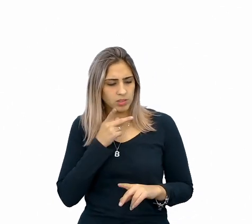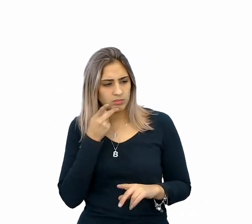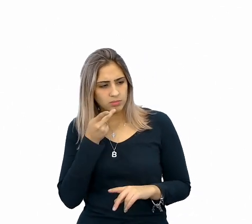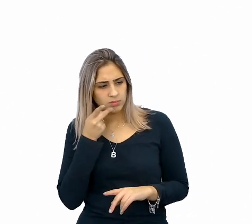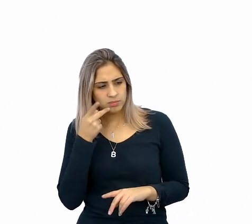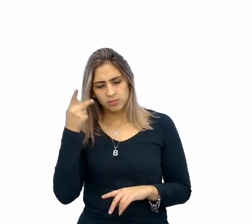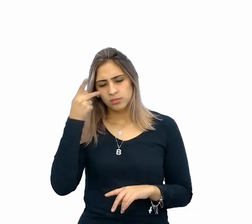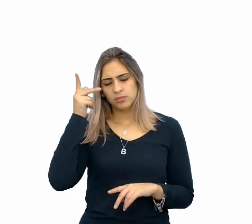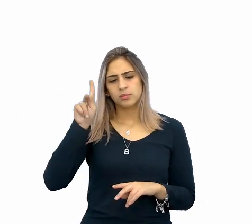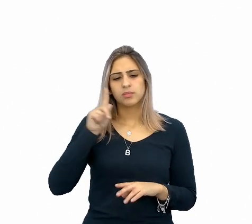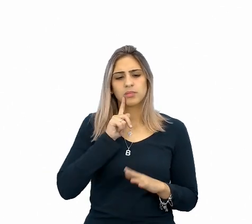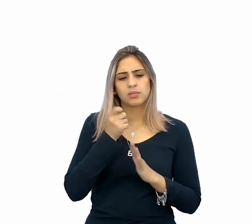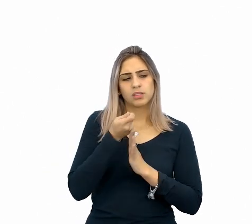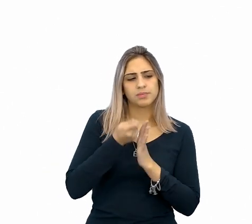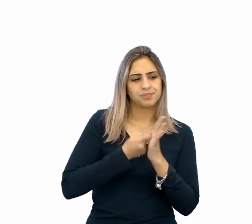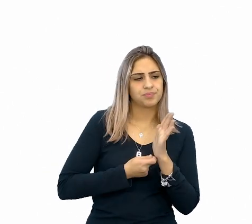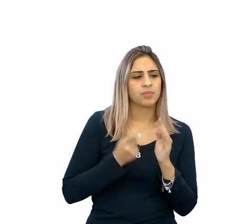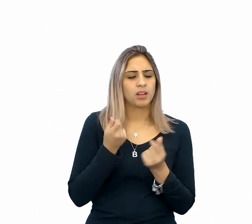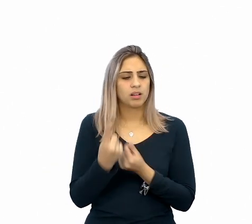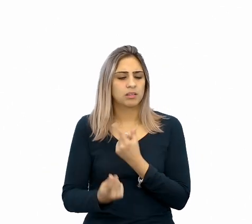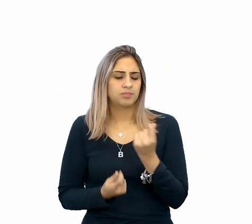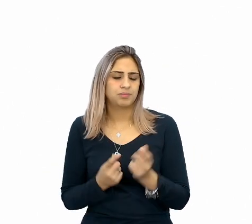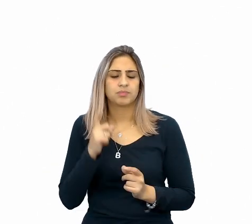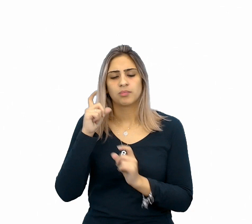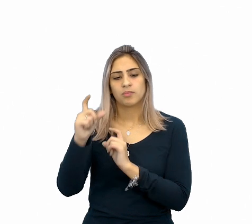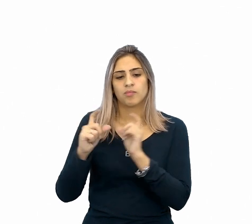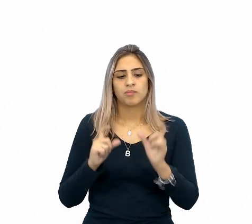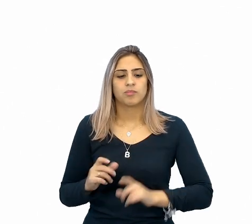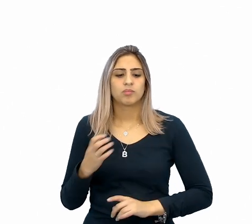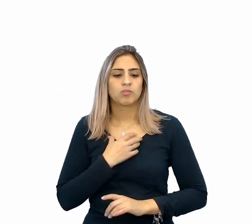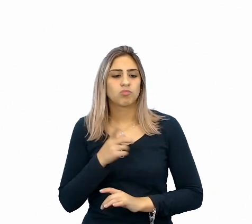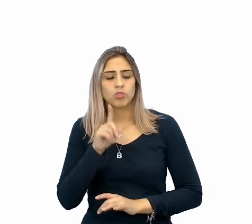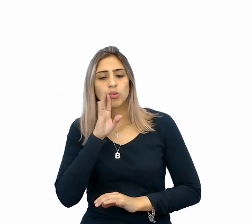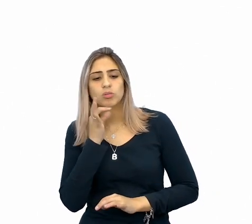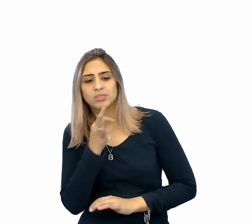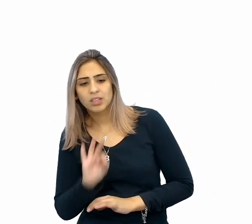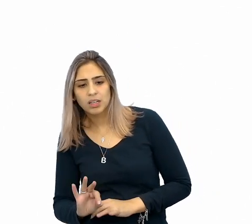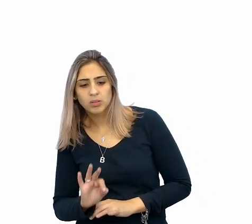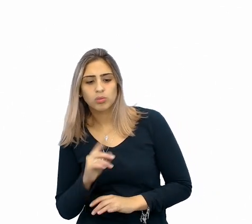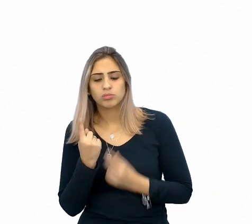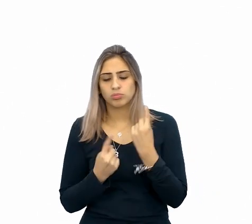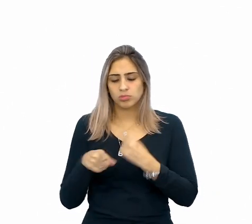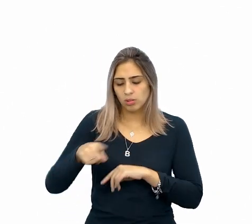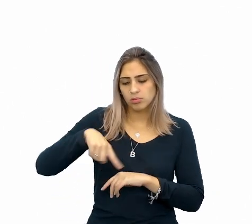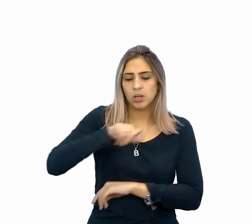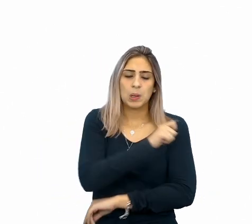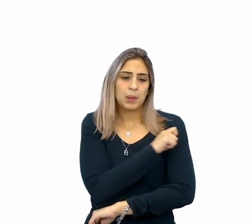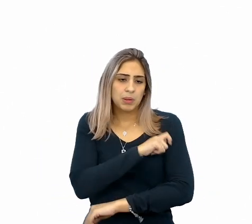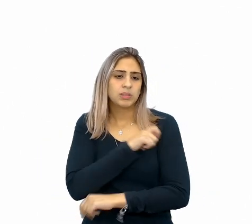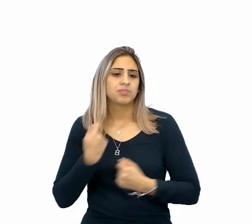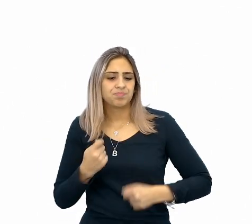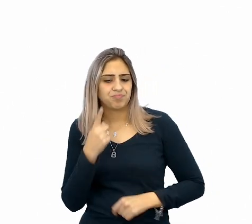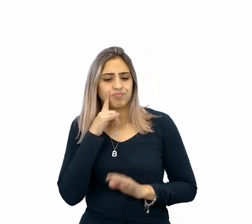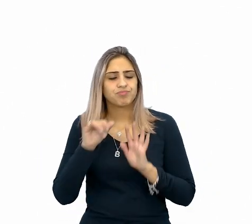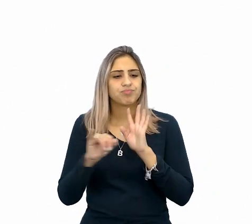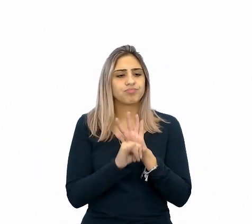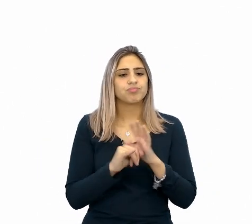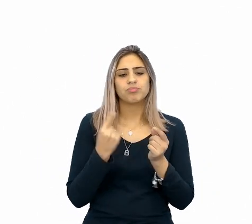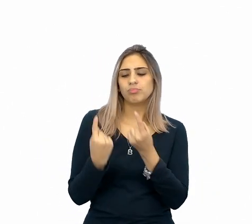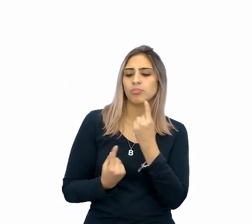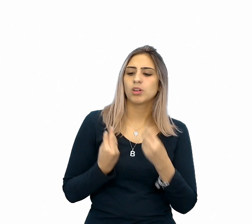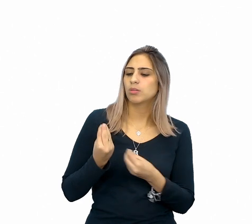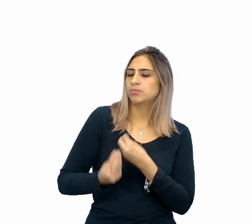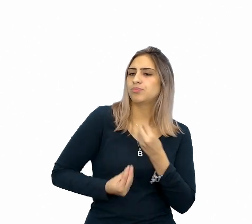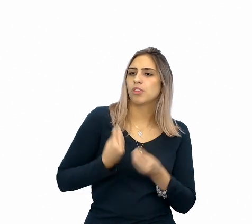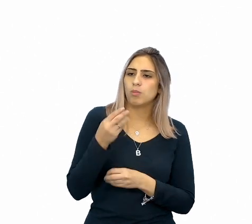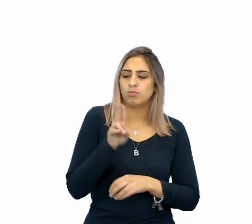está para a escrita de algumas palavras de maneira incorreta, né, as quais os estudantes terão que identificar, como